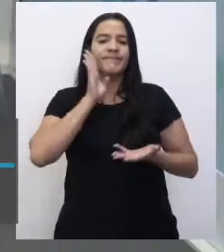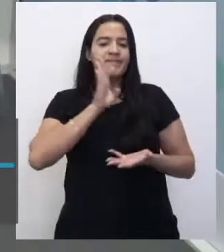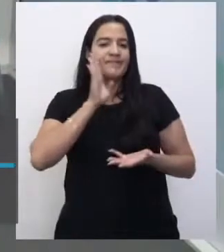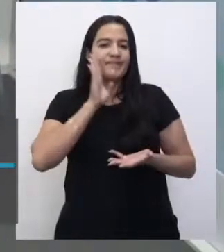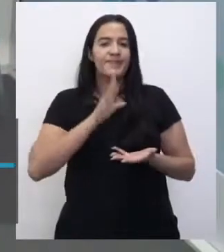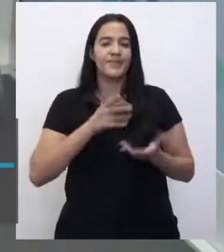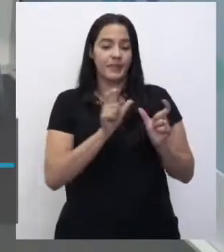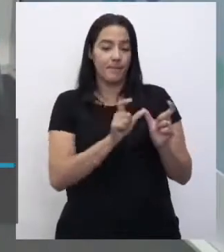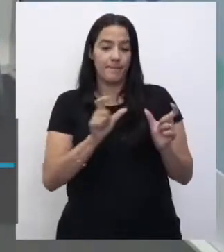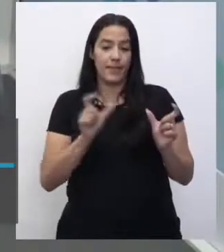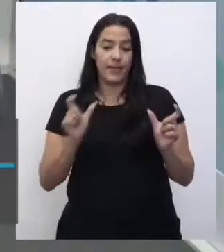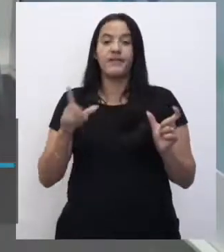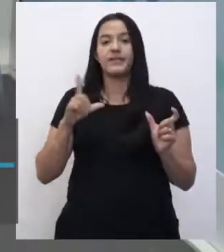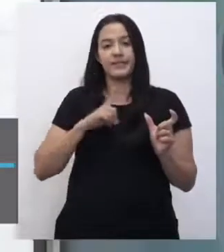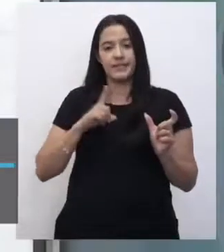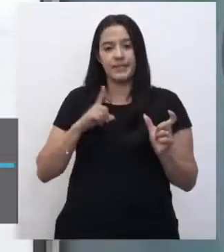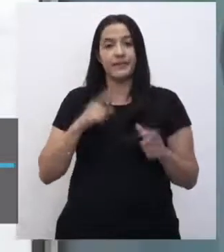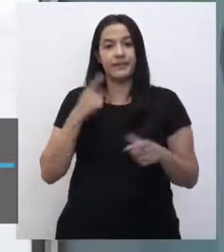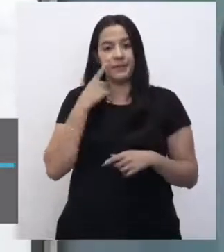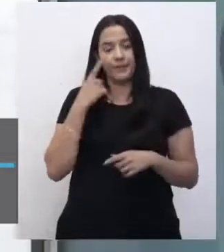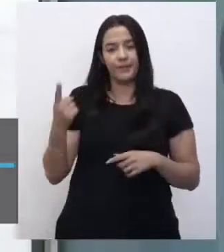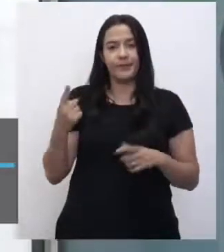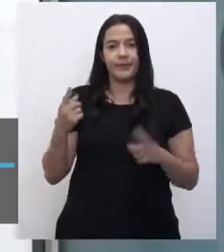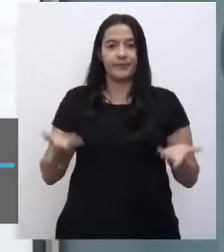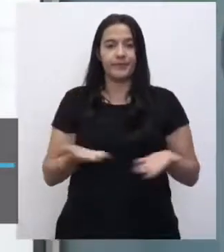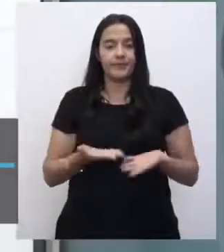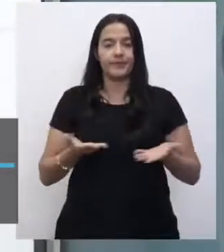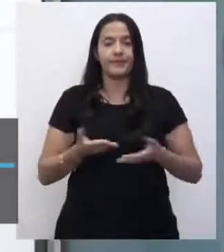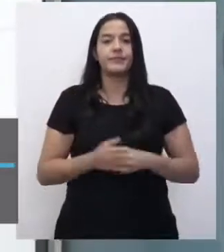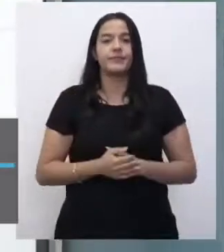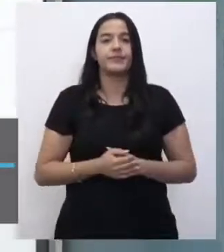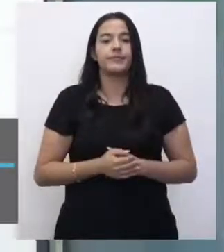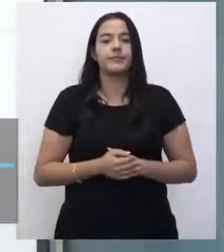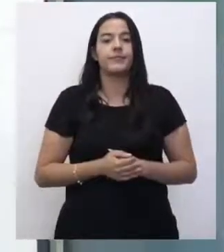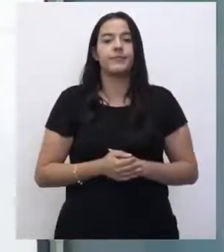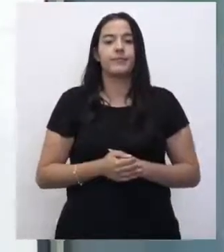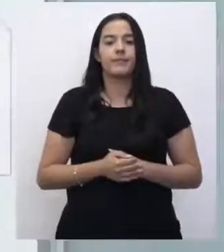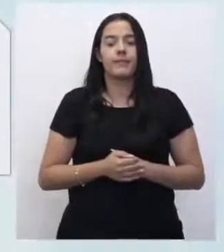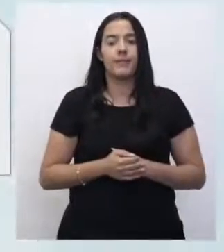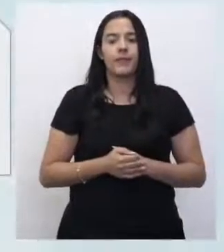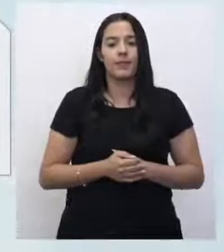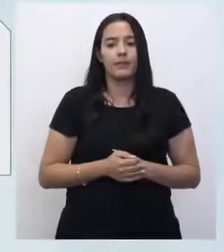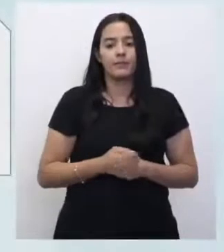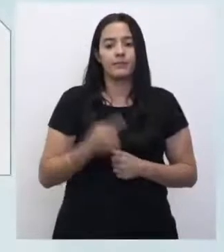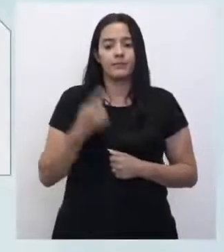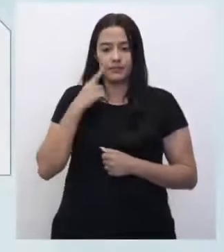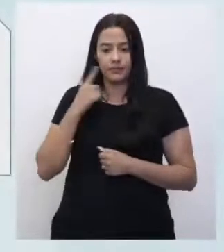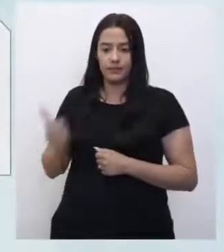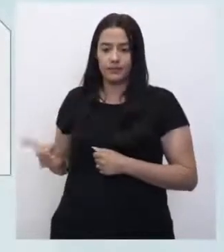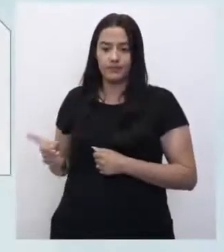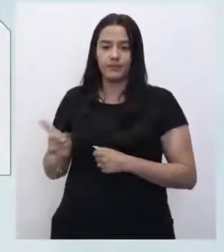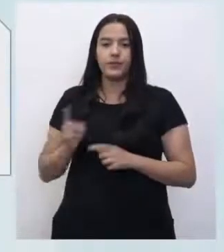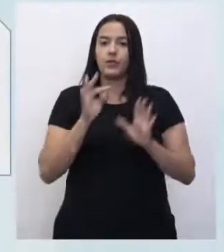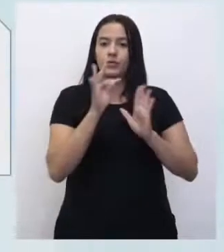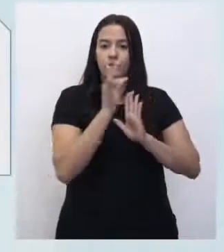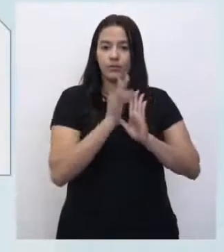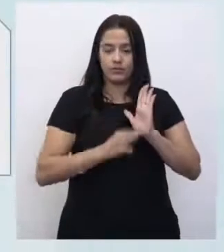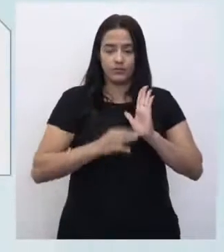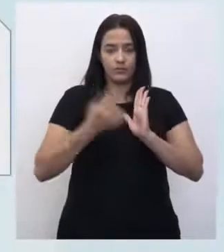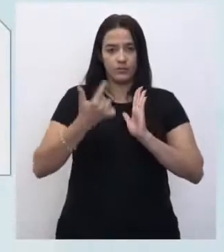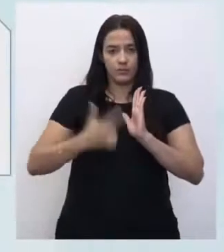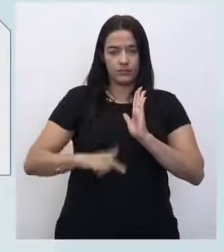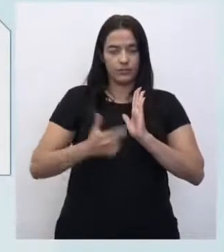realmente têm sufixos nela. Vamos tentar dar uma olhada agora e saber o que elas são. Okay? Então, o texto ali para vocês mais uma